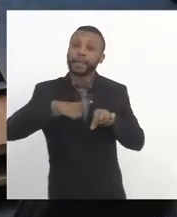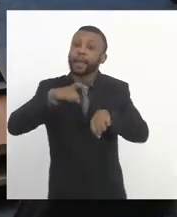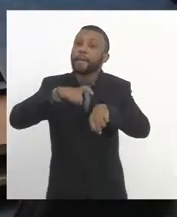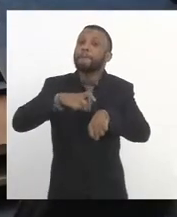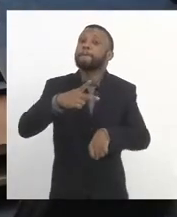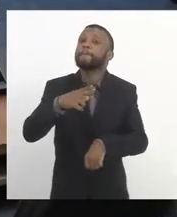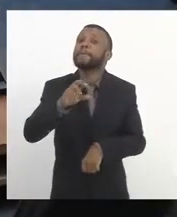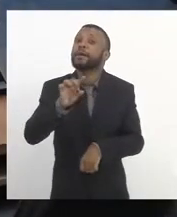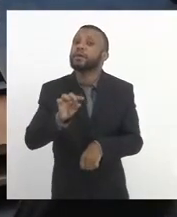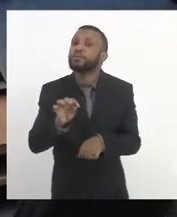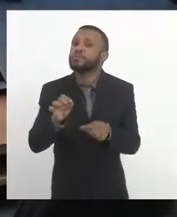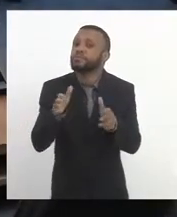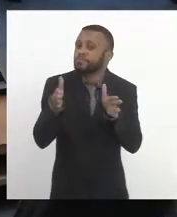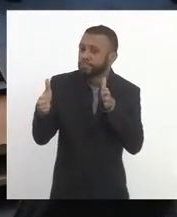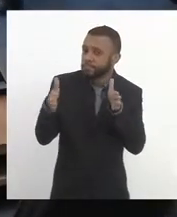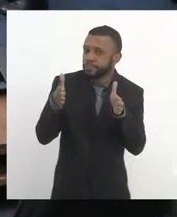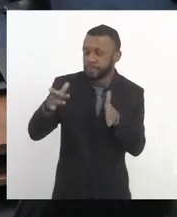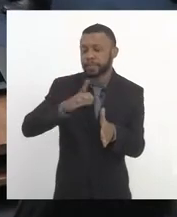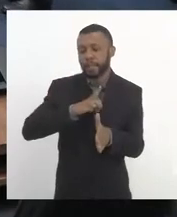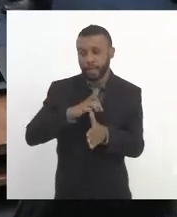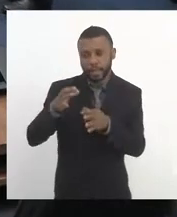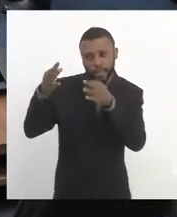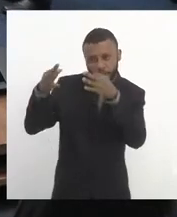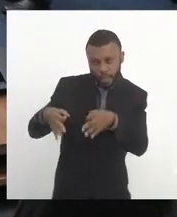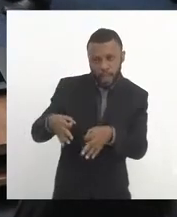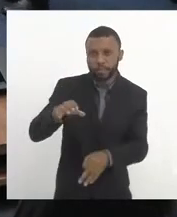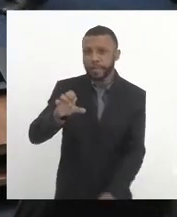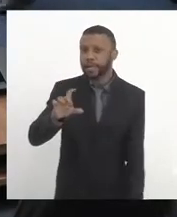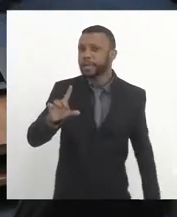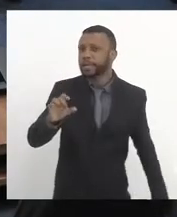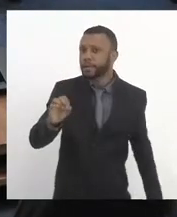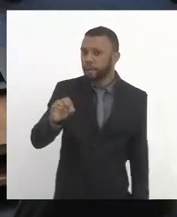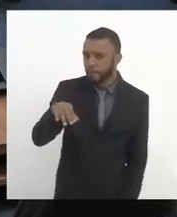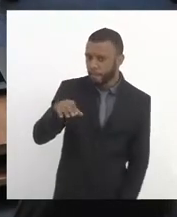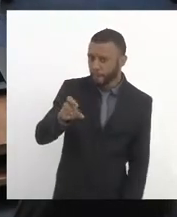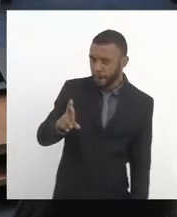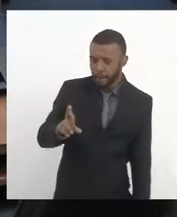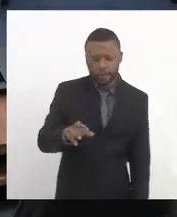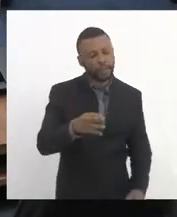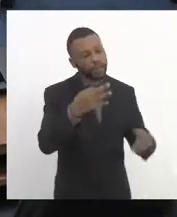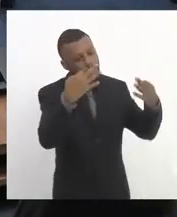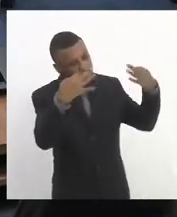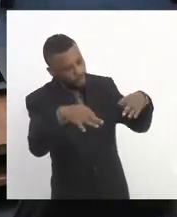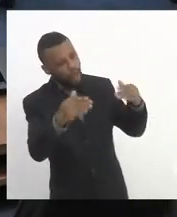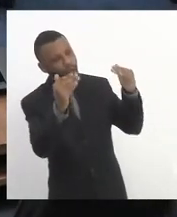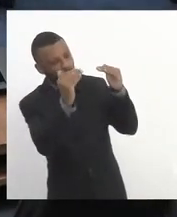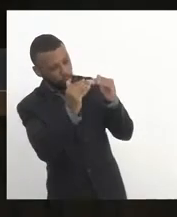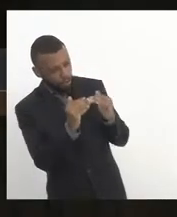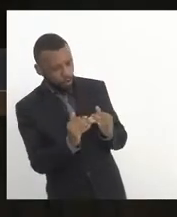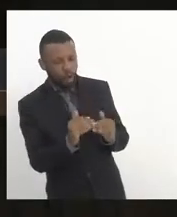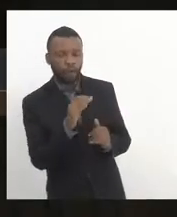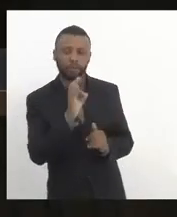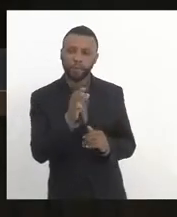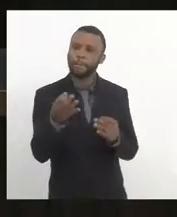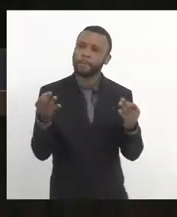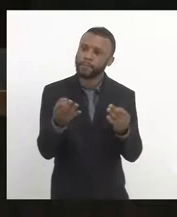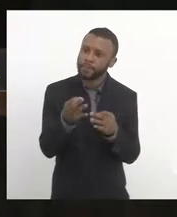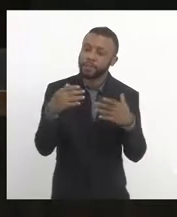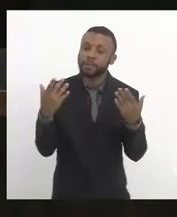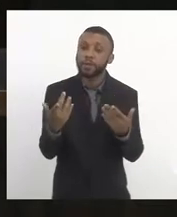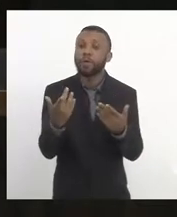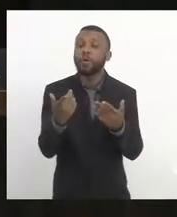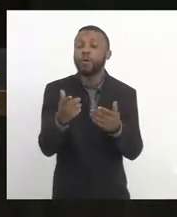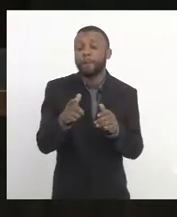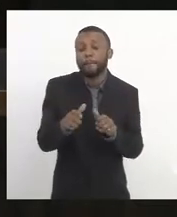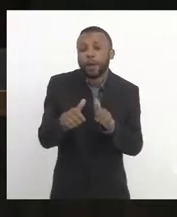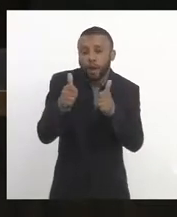tempo. É. Nossa preocupação... Está certo, Leomar? Está certo, está certo. Então, com autorização do plenário, retorna